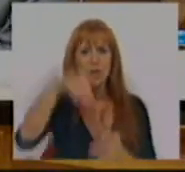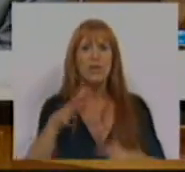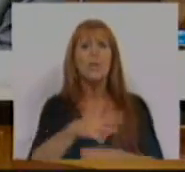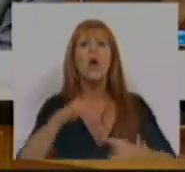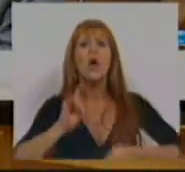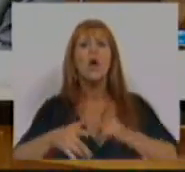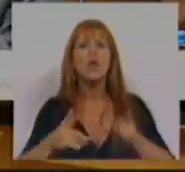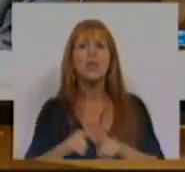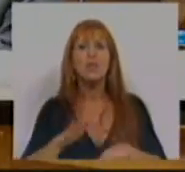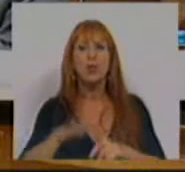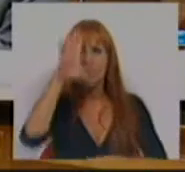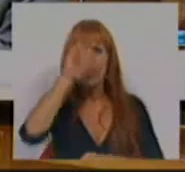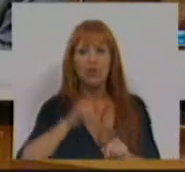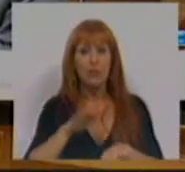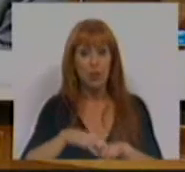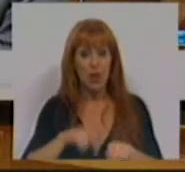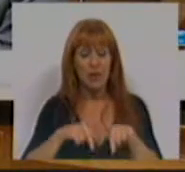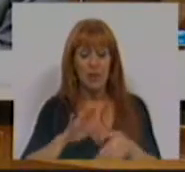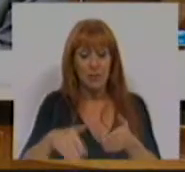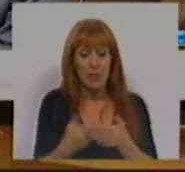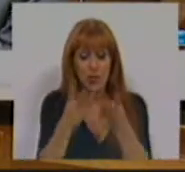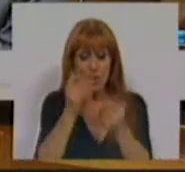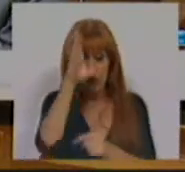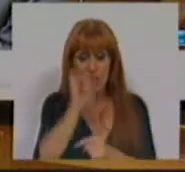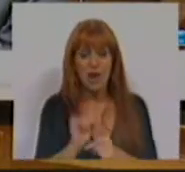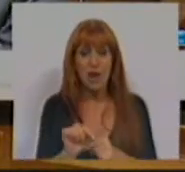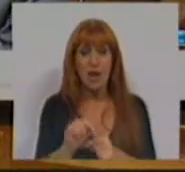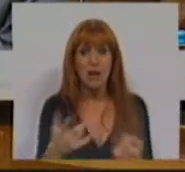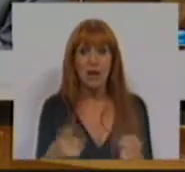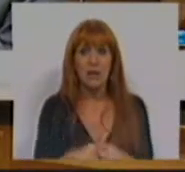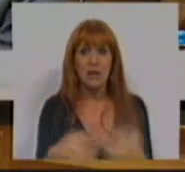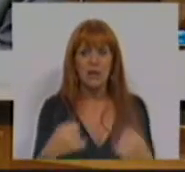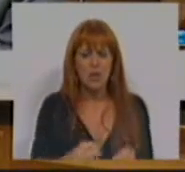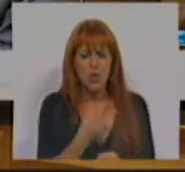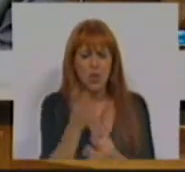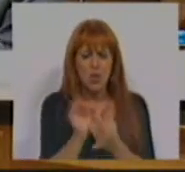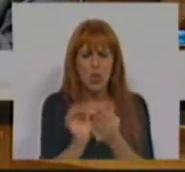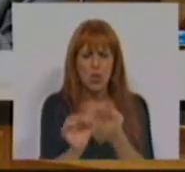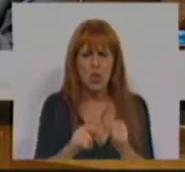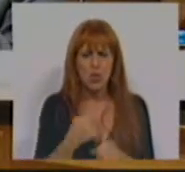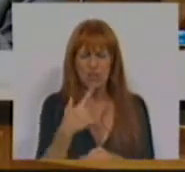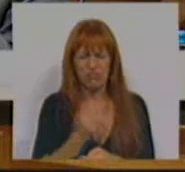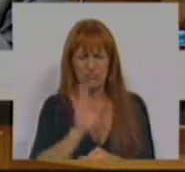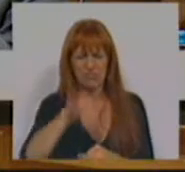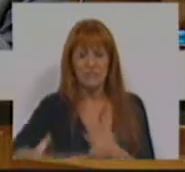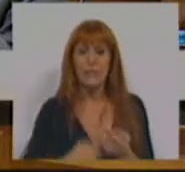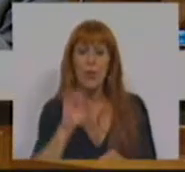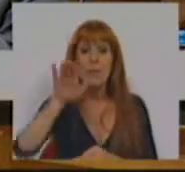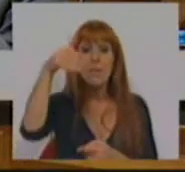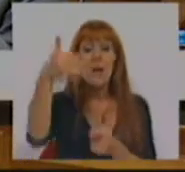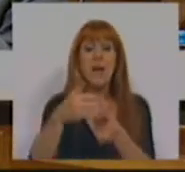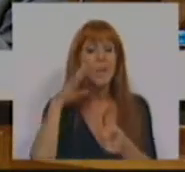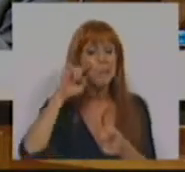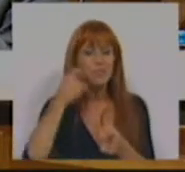é que, sobre o Governo e sobre esta proposta de Orçamento de Estado, pesa um conjunto de fatores de descrédito. O primeiro fator